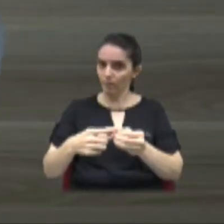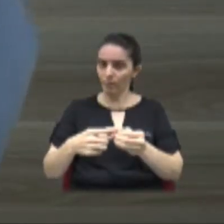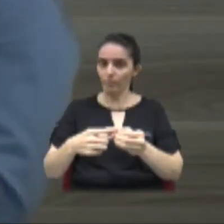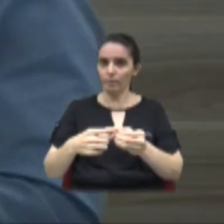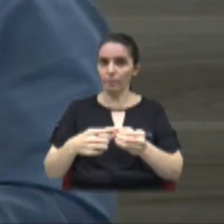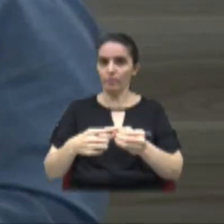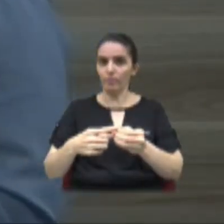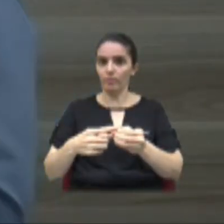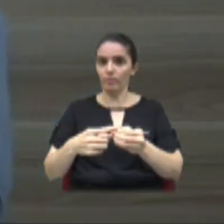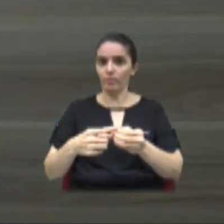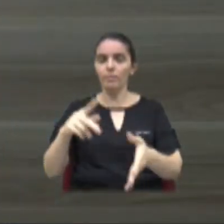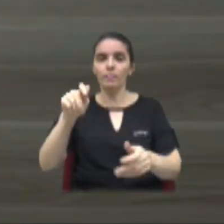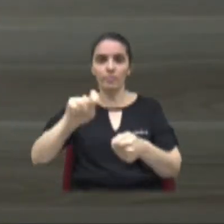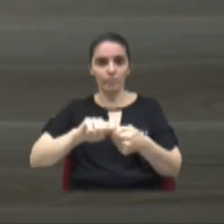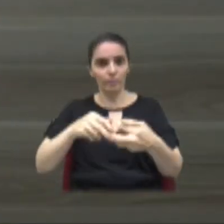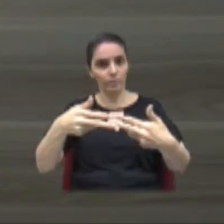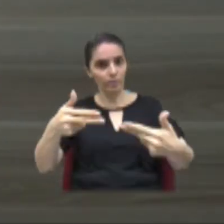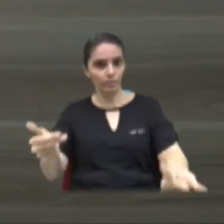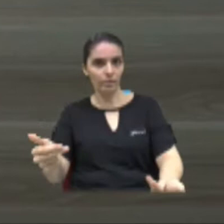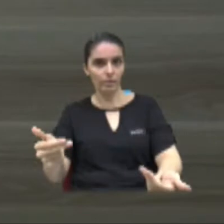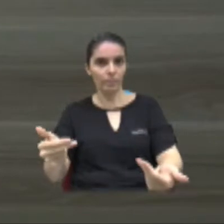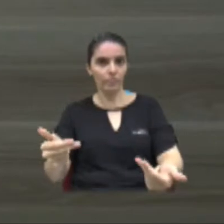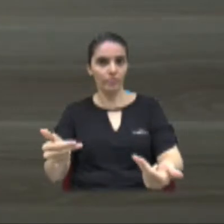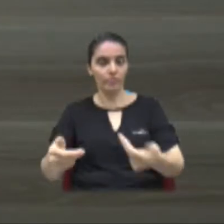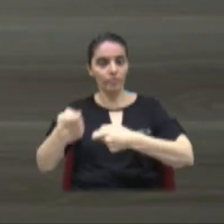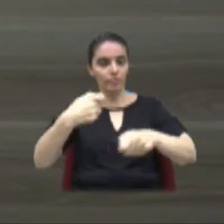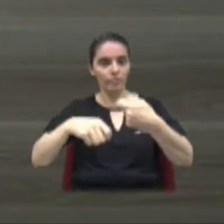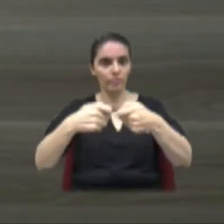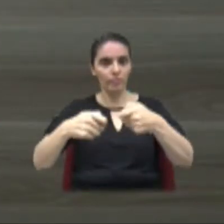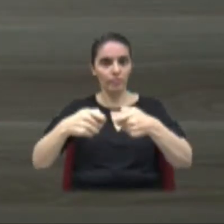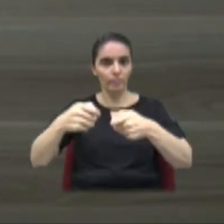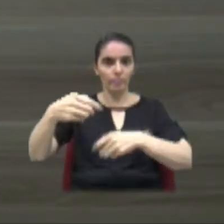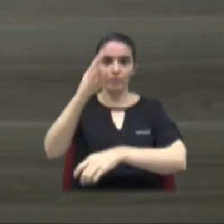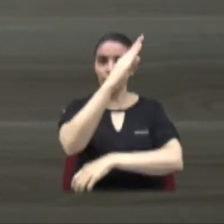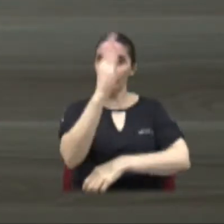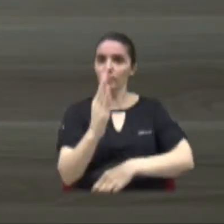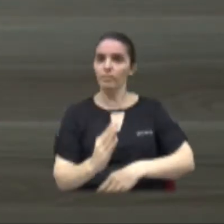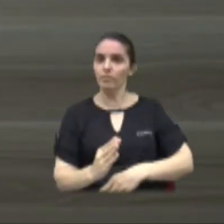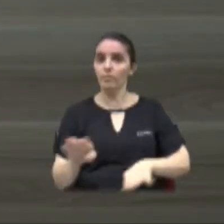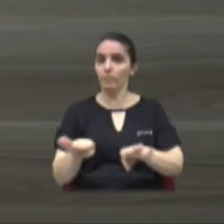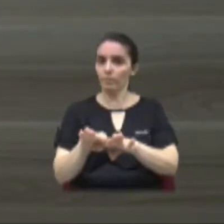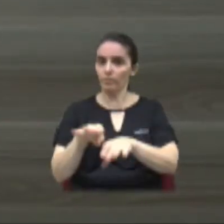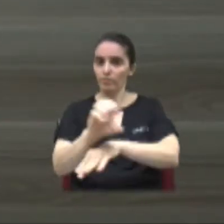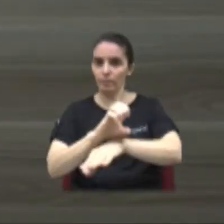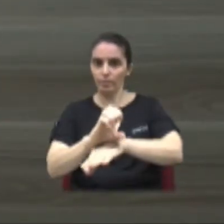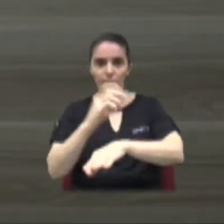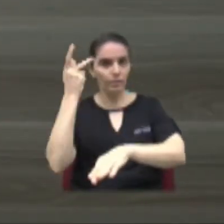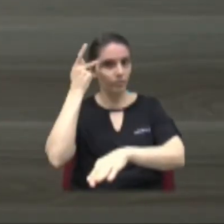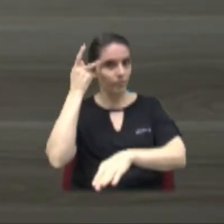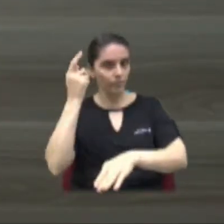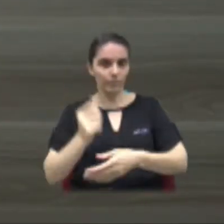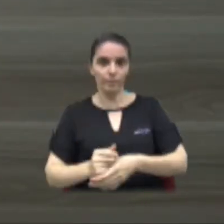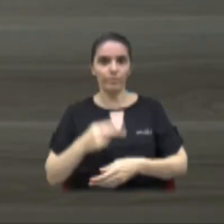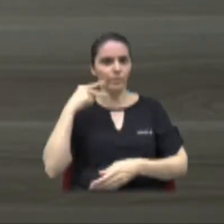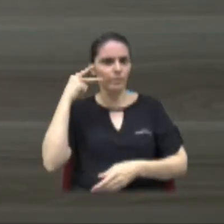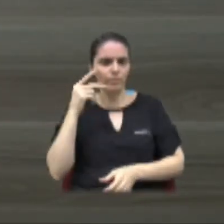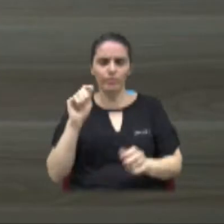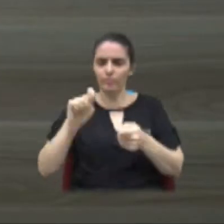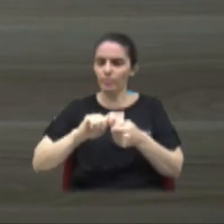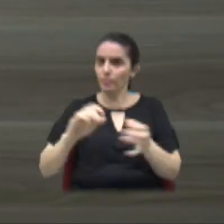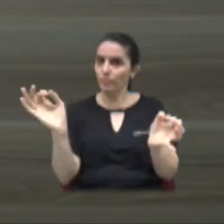Não. As pessoas revoltadas, não estou dando razão para isso, mas as pessoas têm o direito